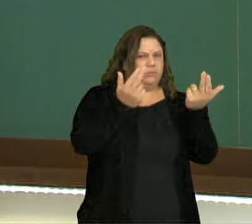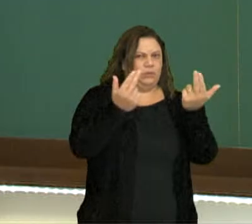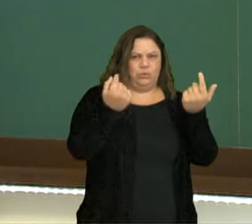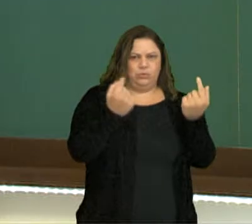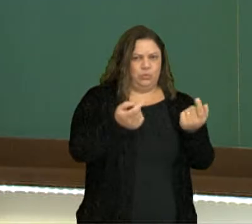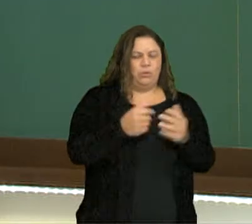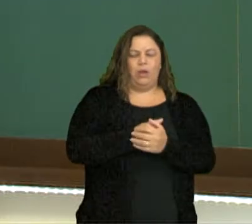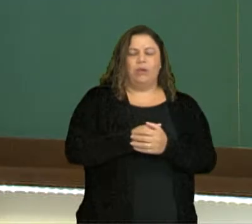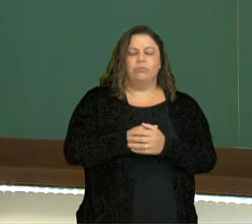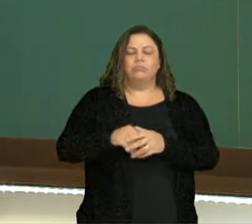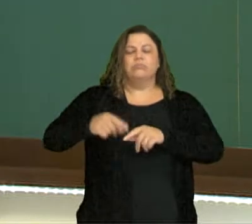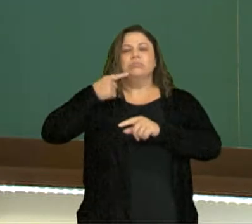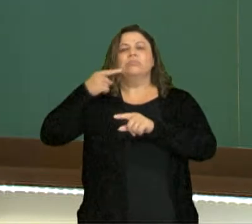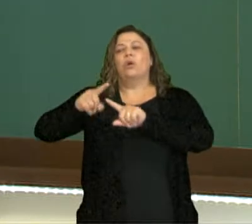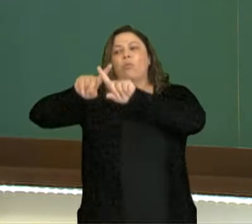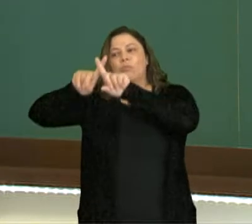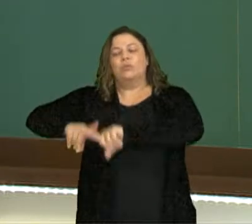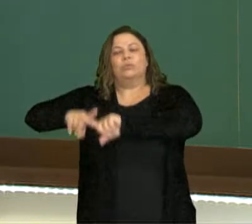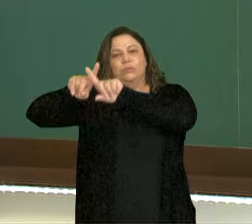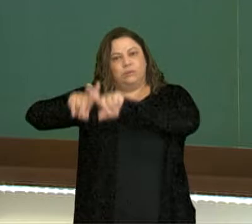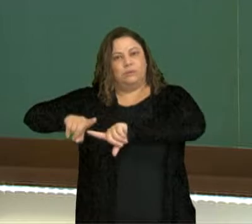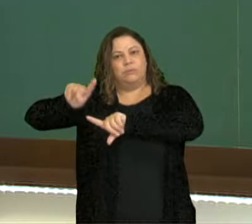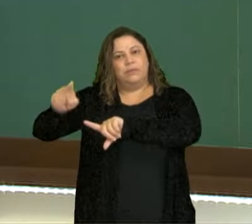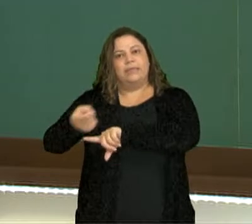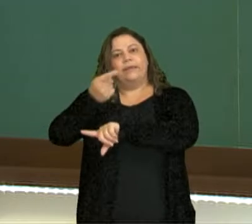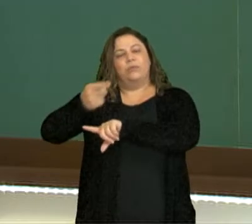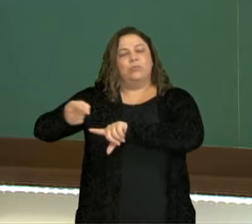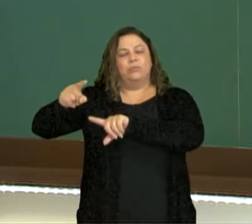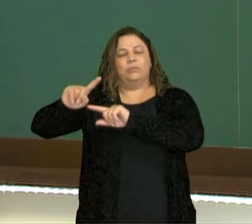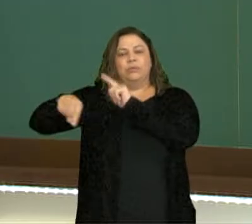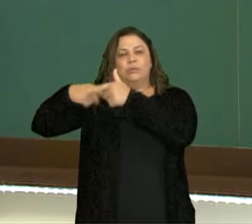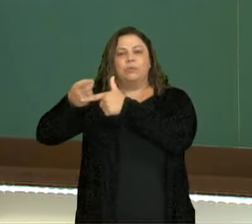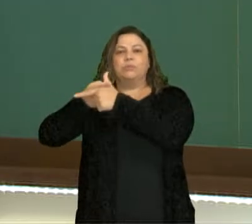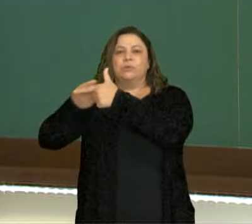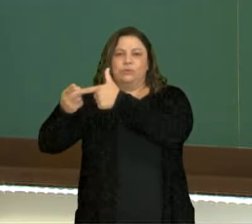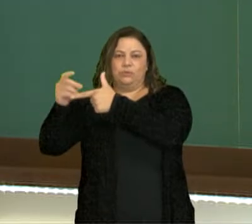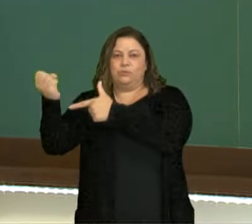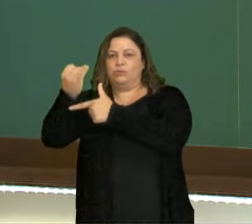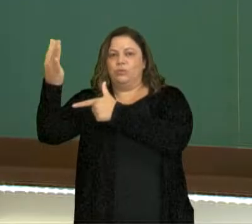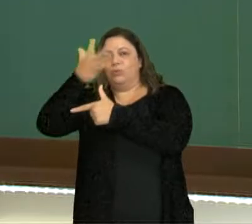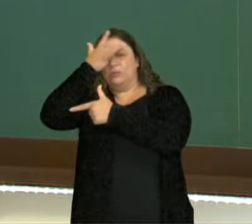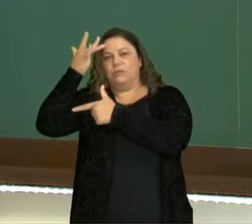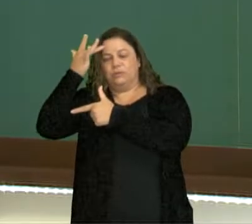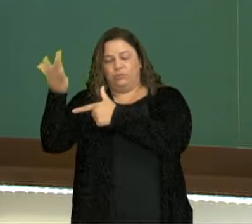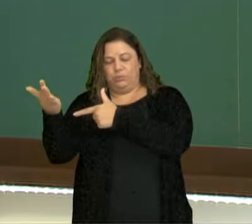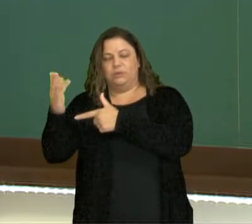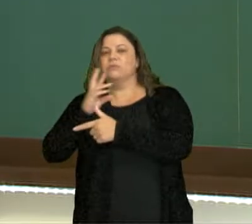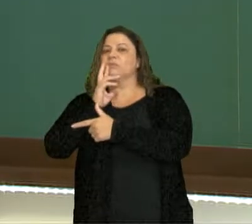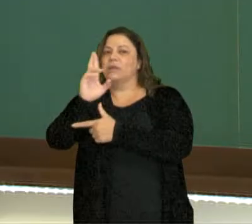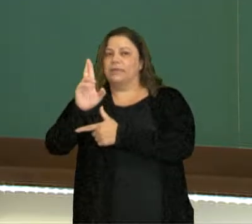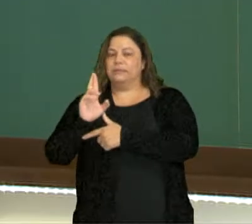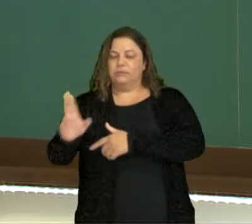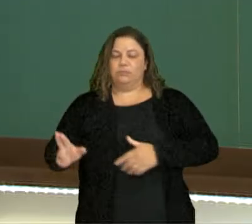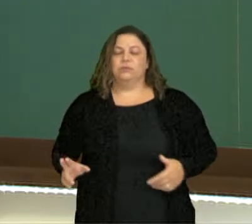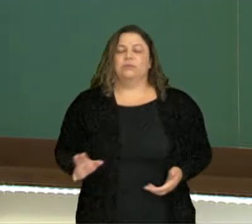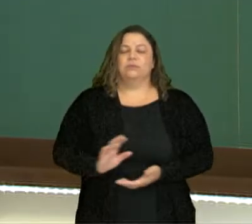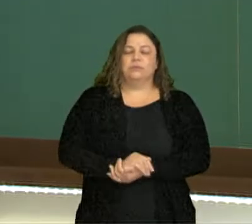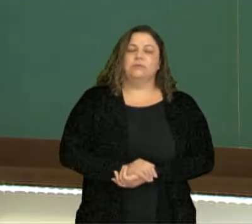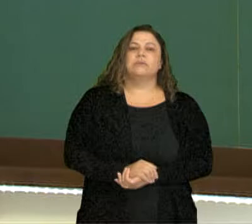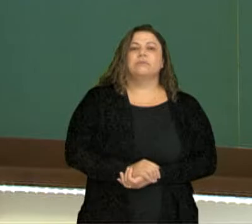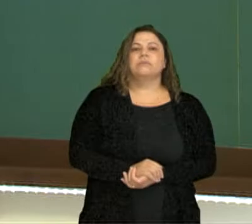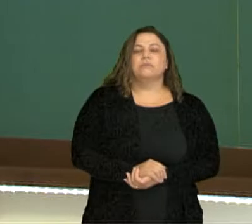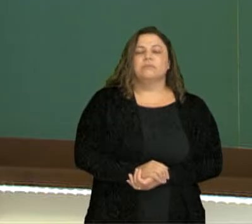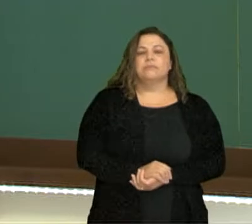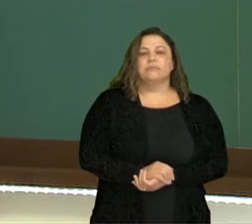do lugar, multiplica por 1000, porque é um cálculo de porcentagem, e divide pelo número de habitantes. E aí você vai ter a taxa de